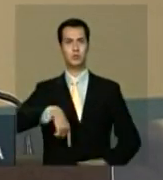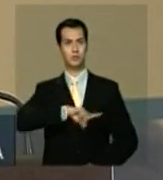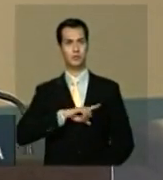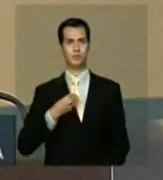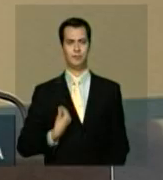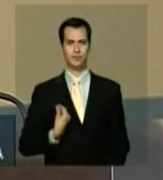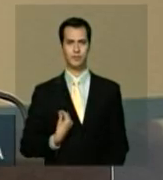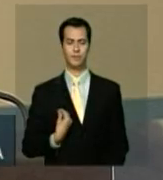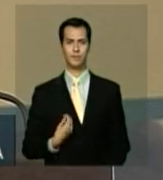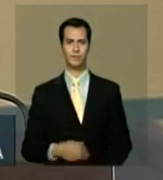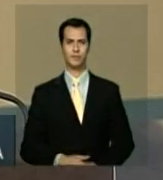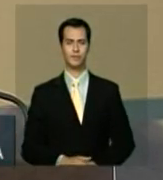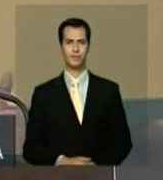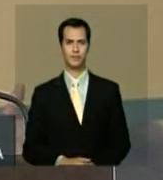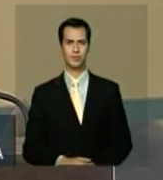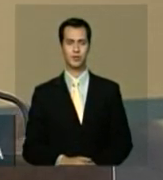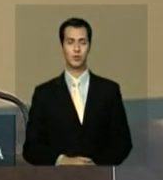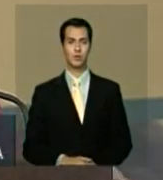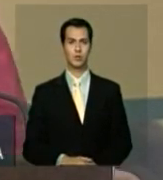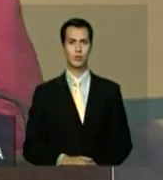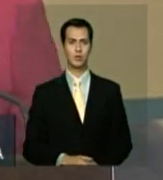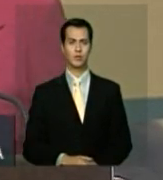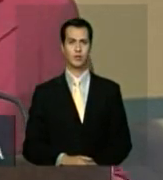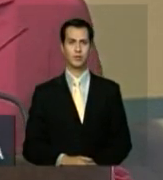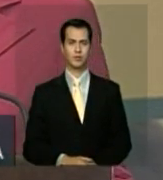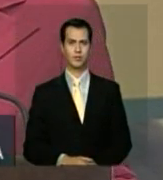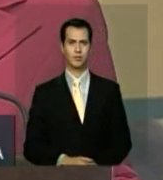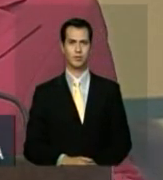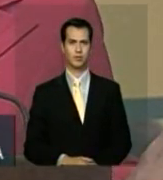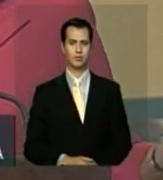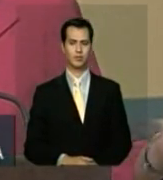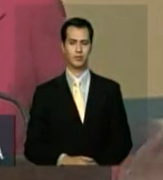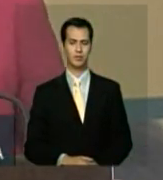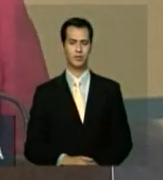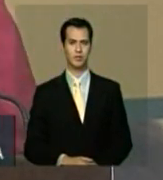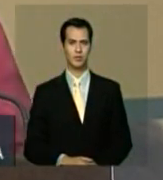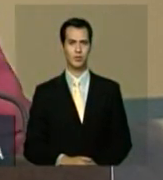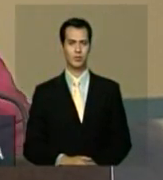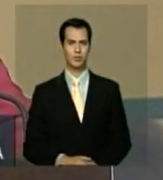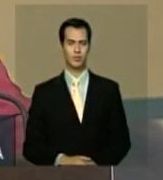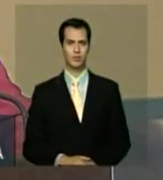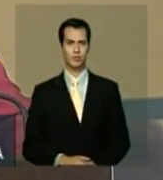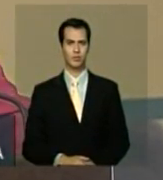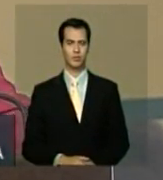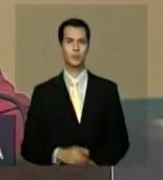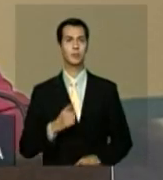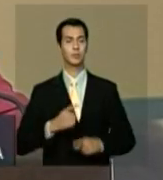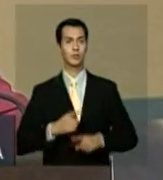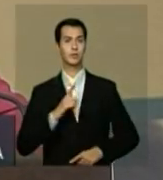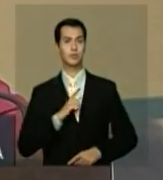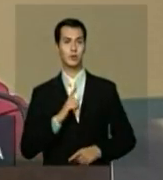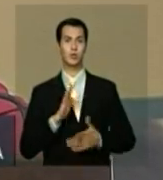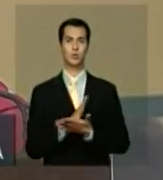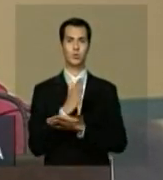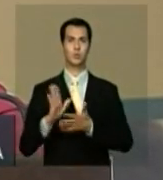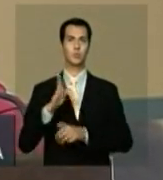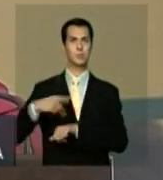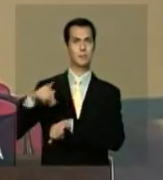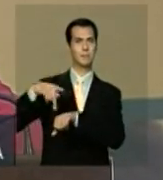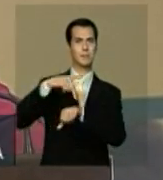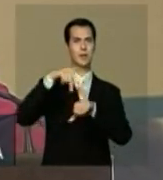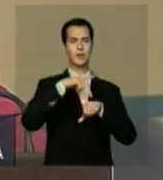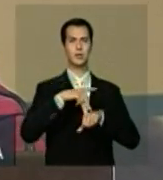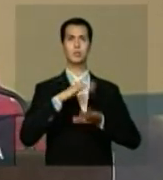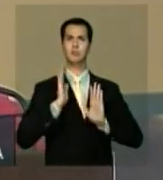momento em que países de economias de países desenvolvidos